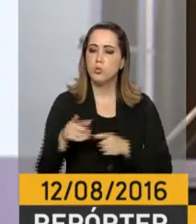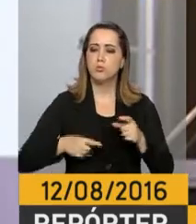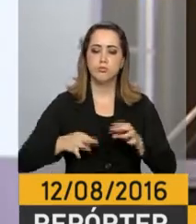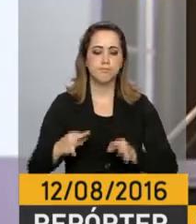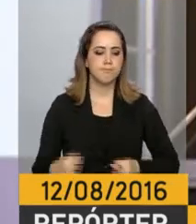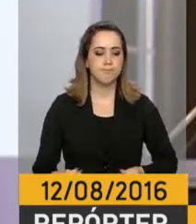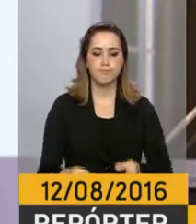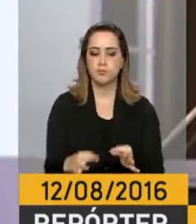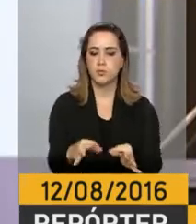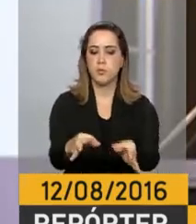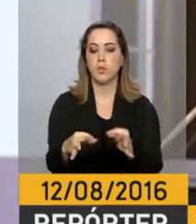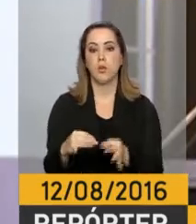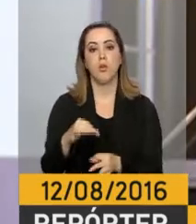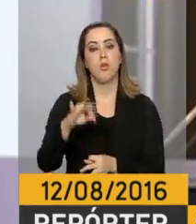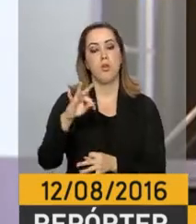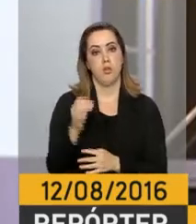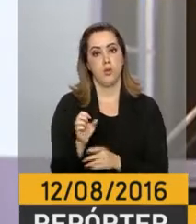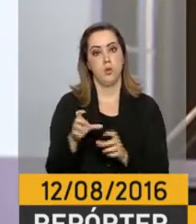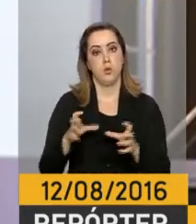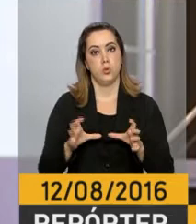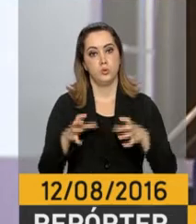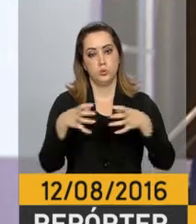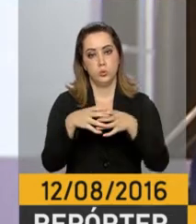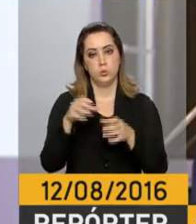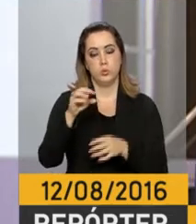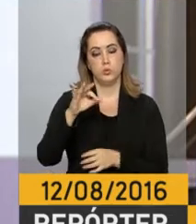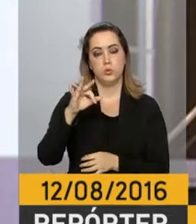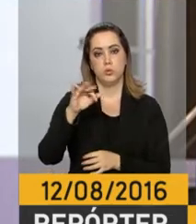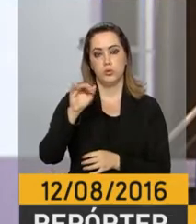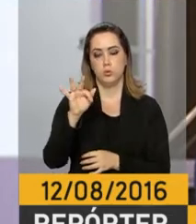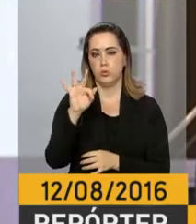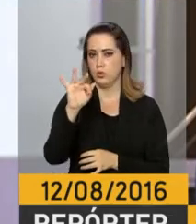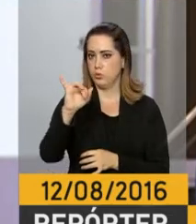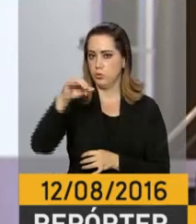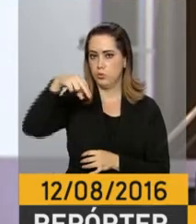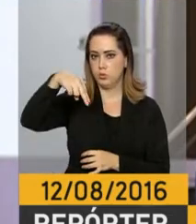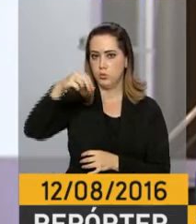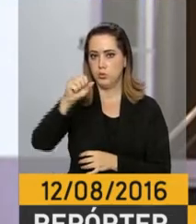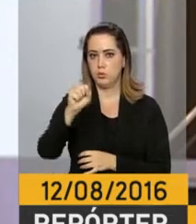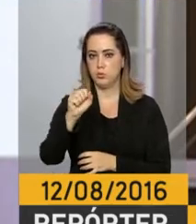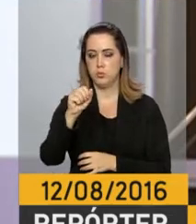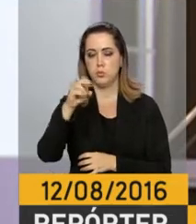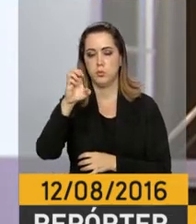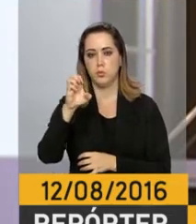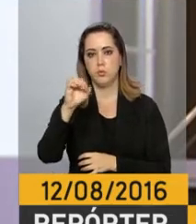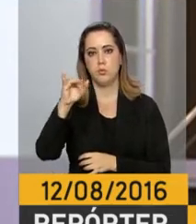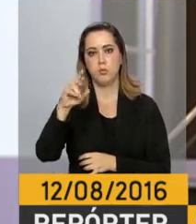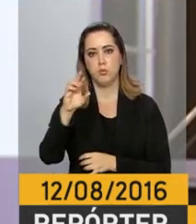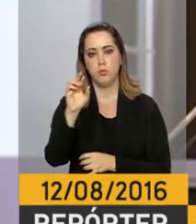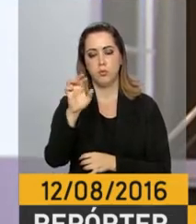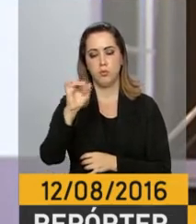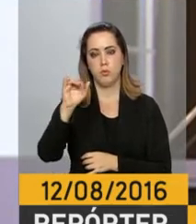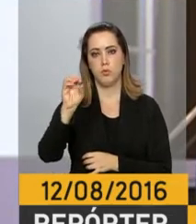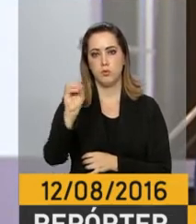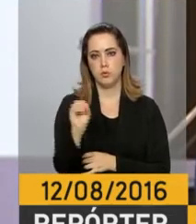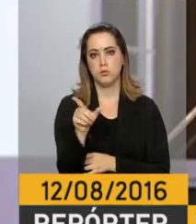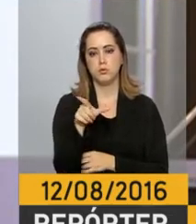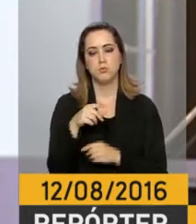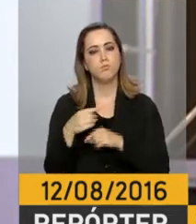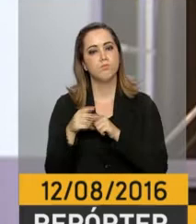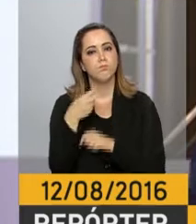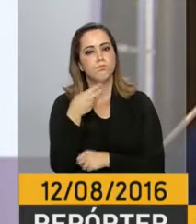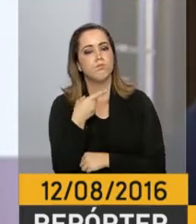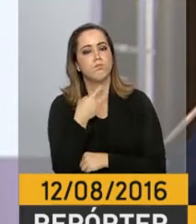tecnológicas no segmento financeiro impõe a todos os bancos centrais, reguladores do mundo, o desafio